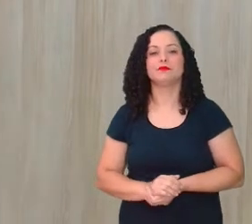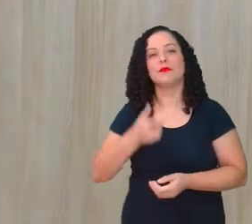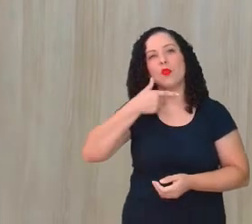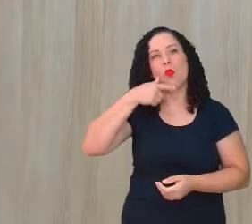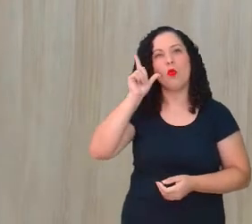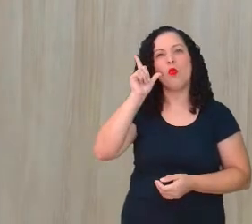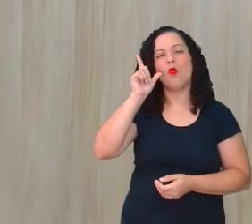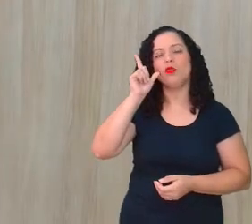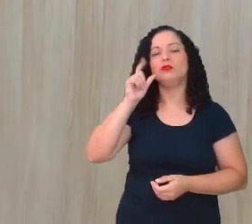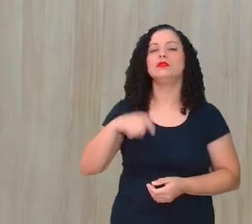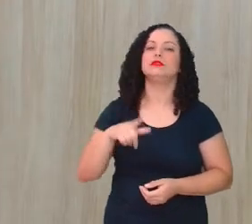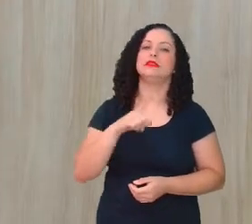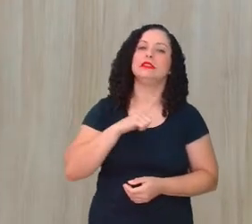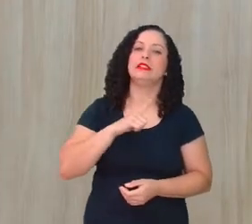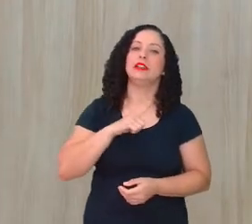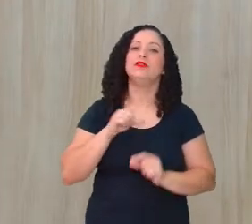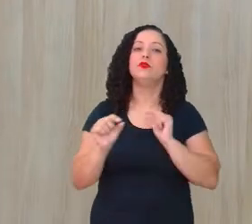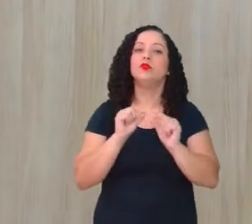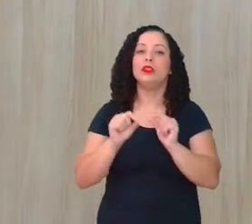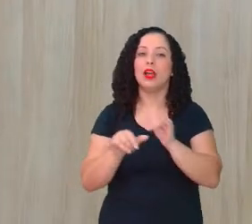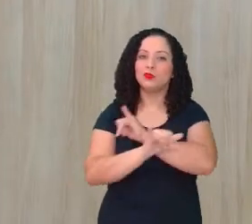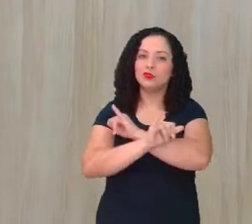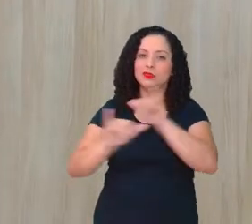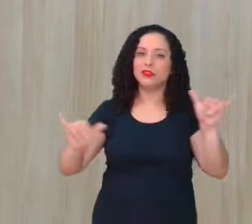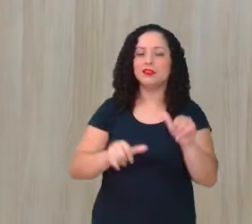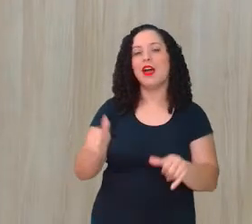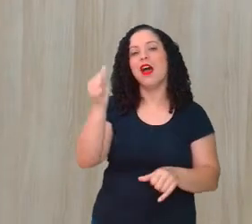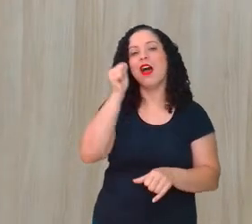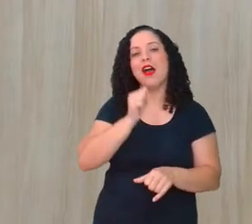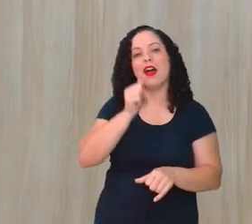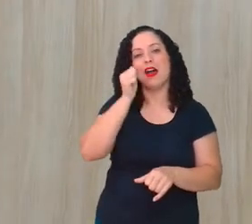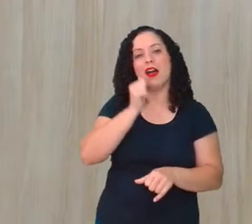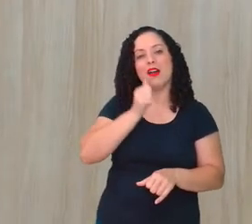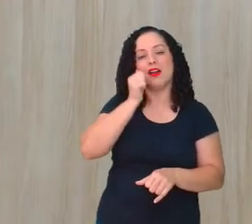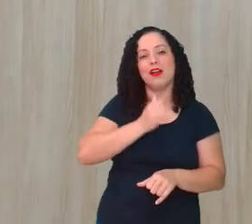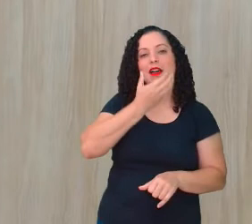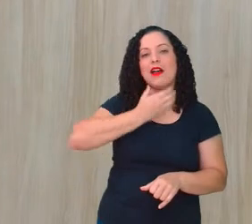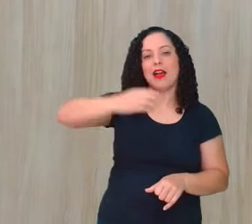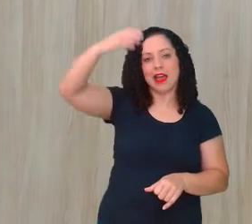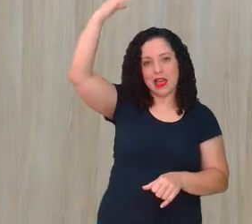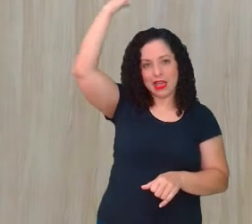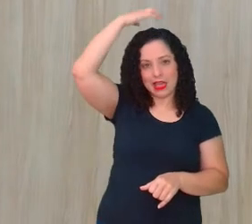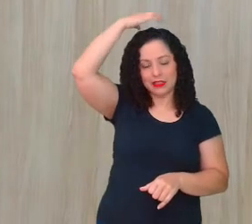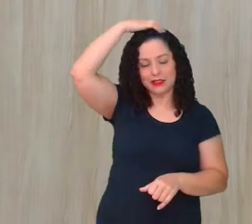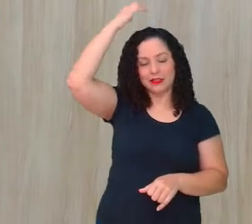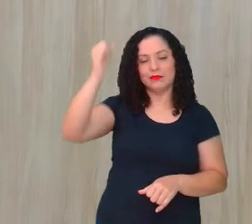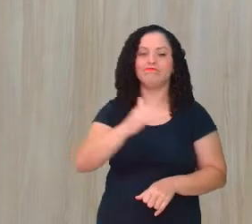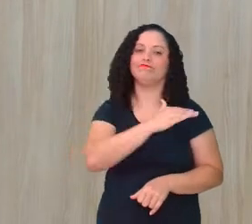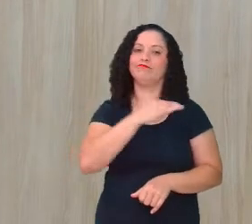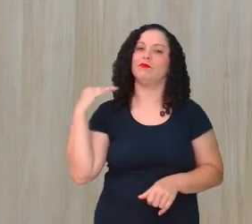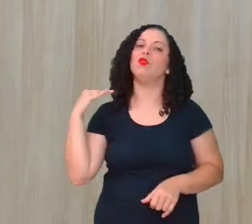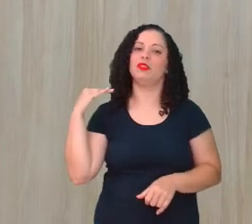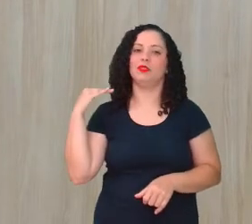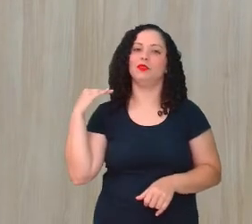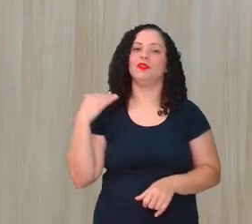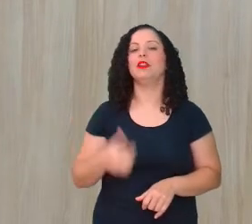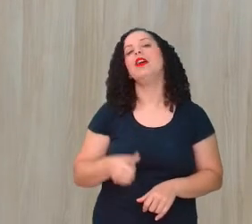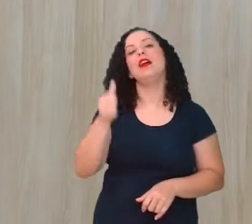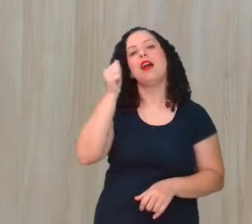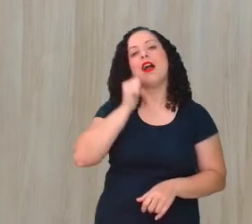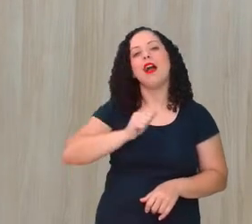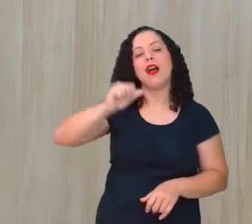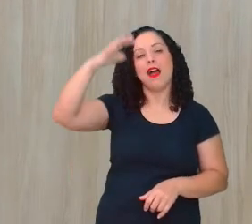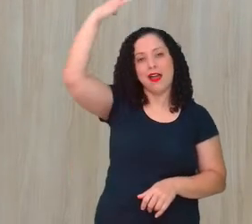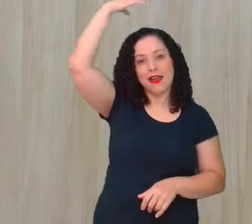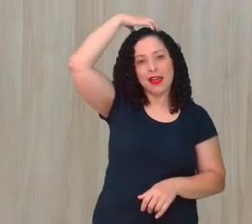ontem, né, a gente teve o falecimento aí da rainha Elizabeth, né, da Inglaterra, e a rainha,